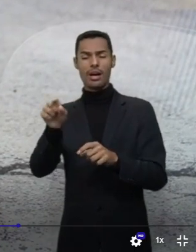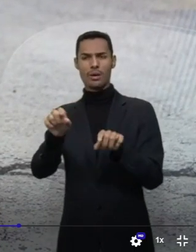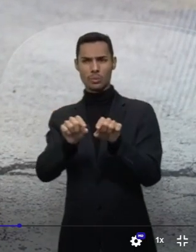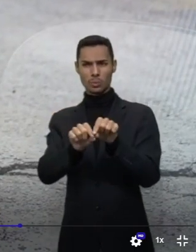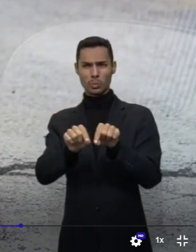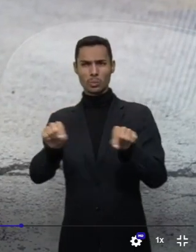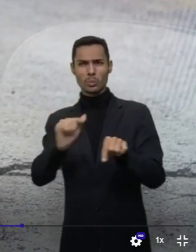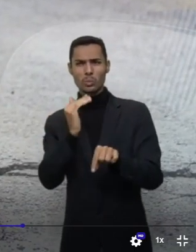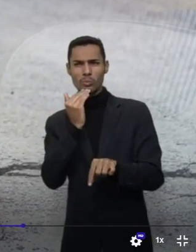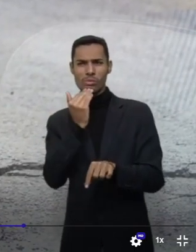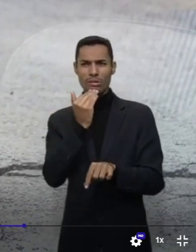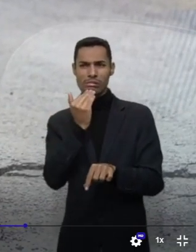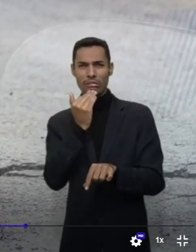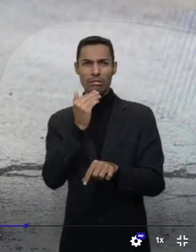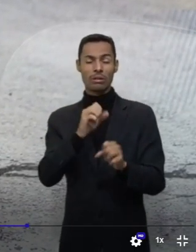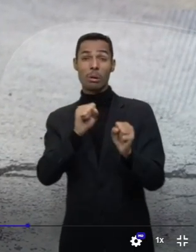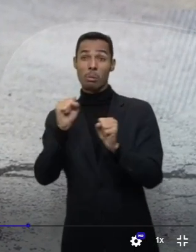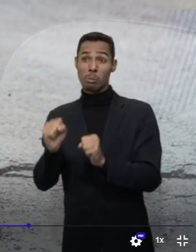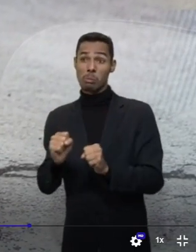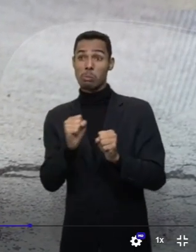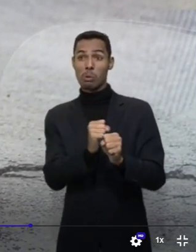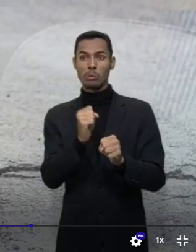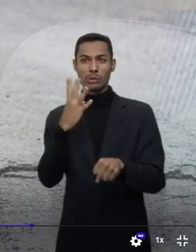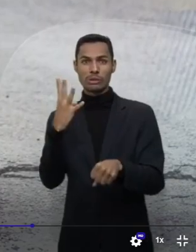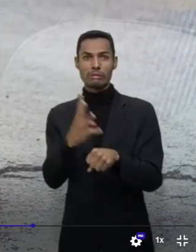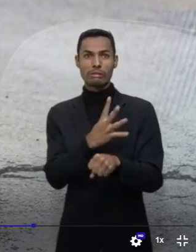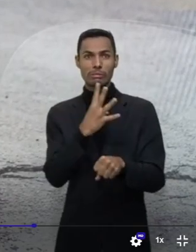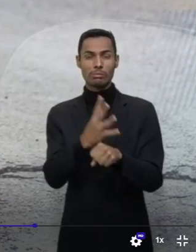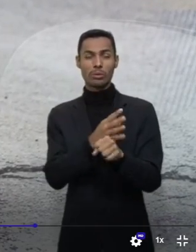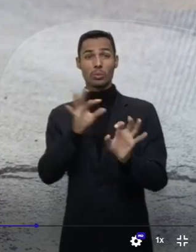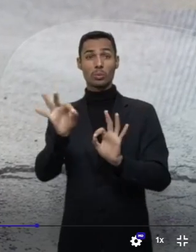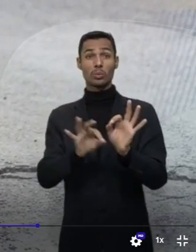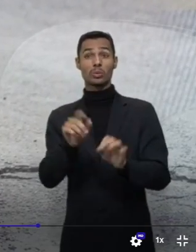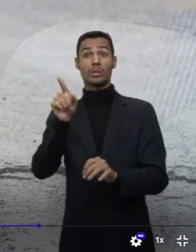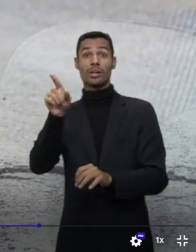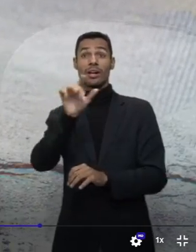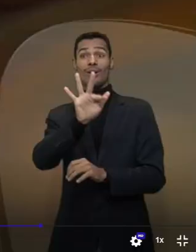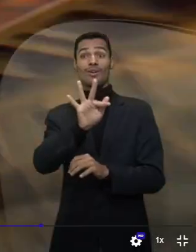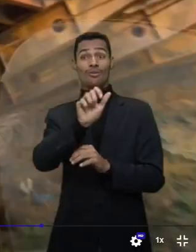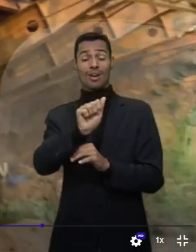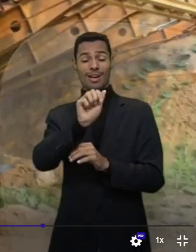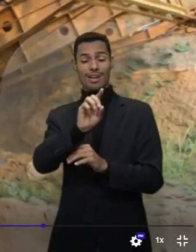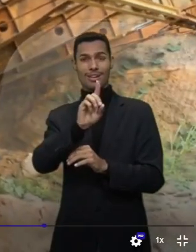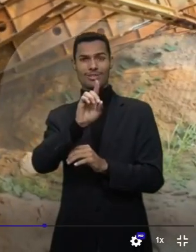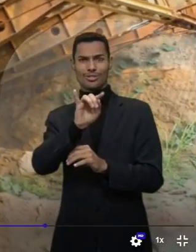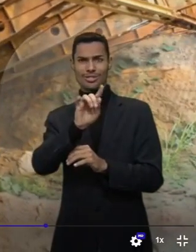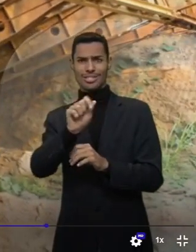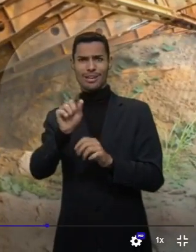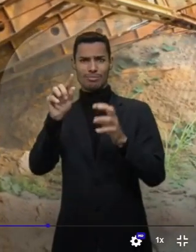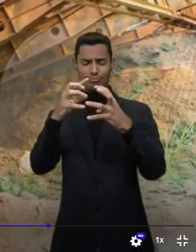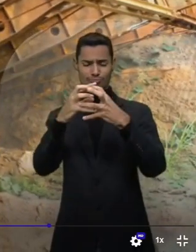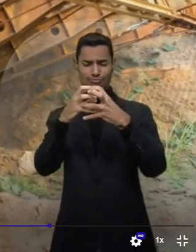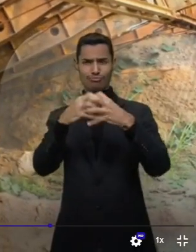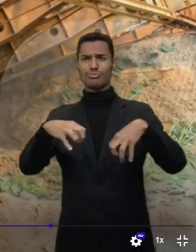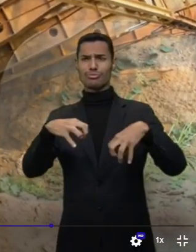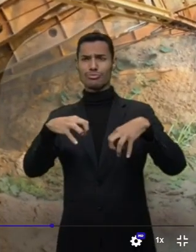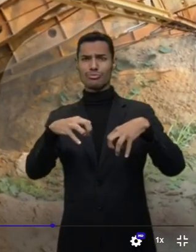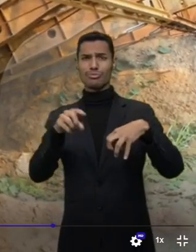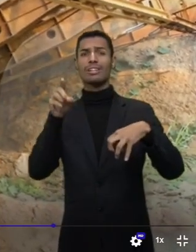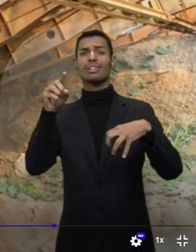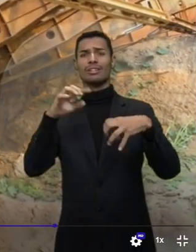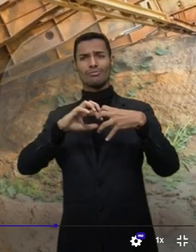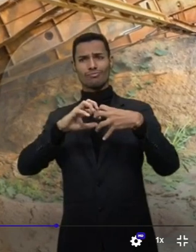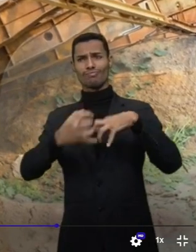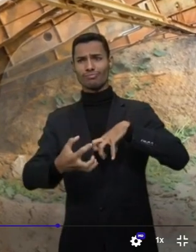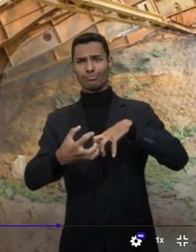outro fator que pode afetar a capacidade portante da estrutura é a fadiga. Ela se desencadeia por meio do estresse